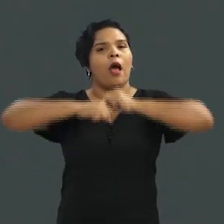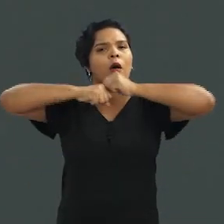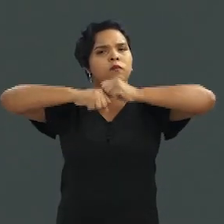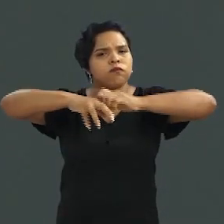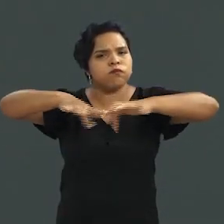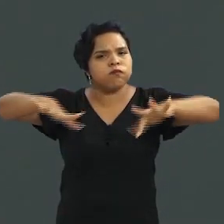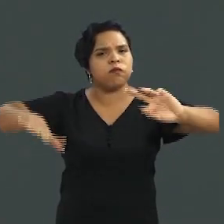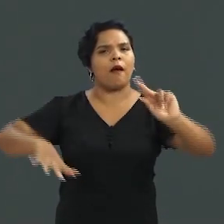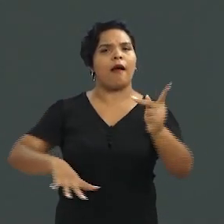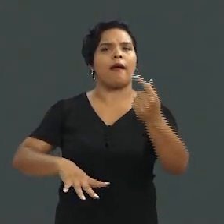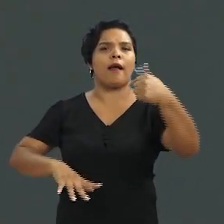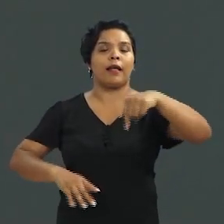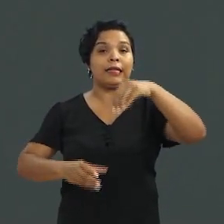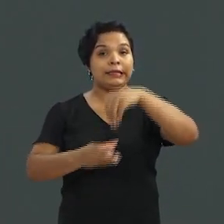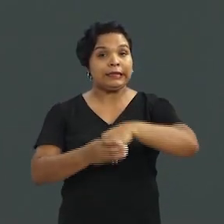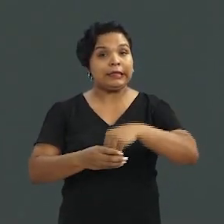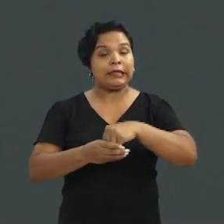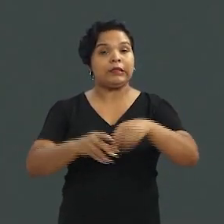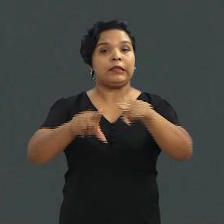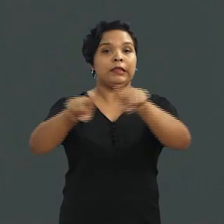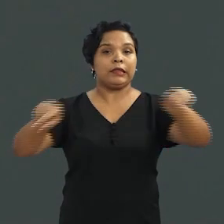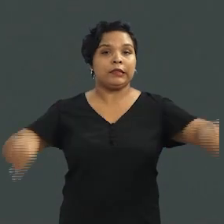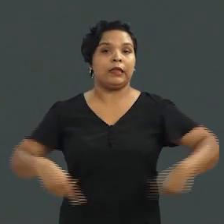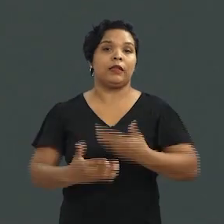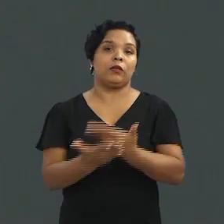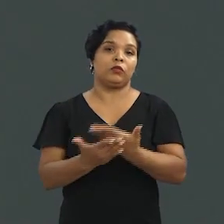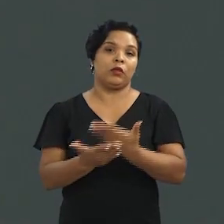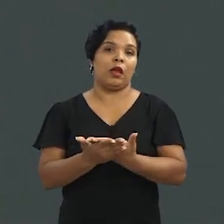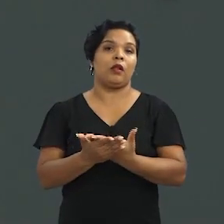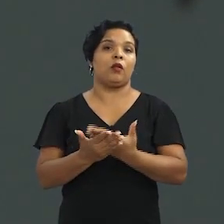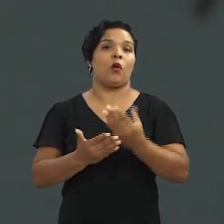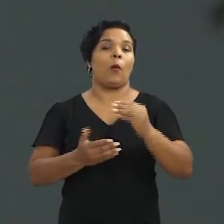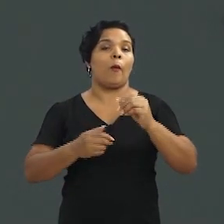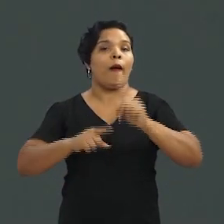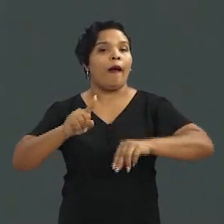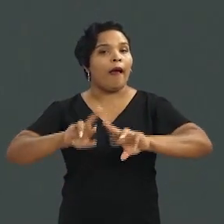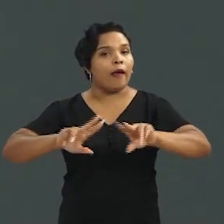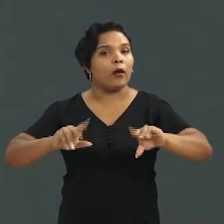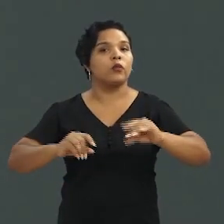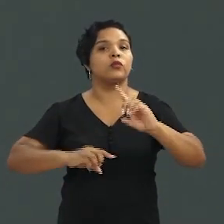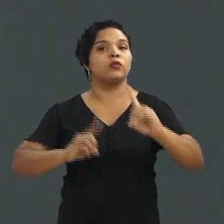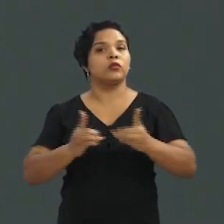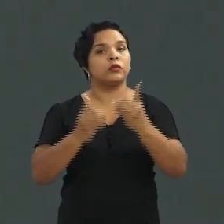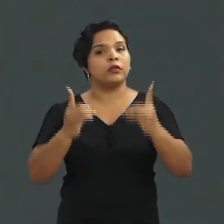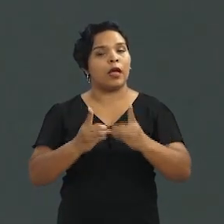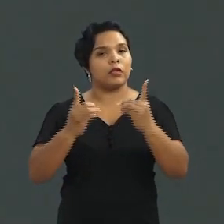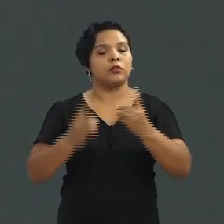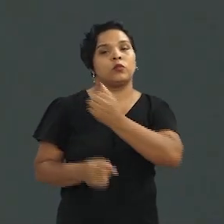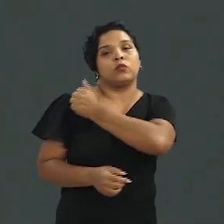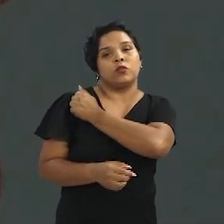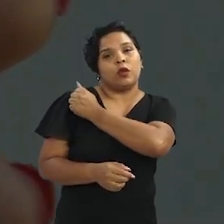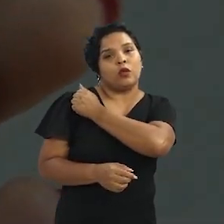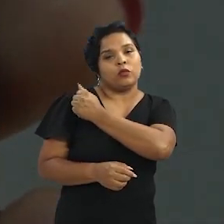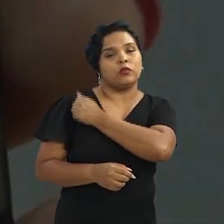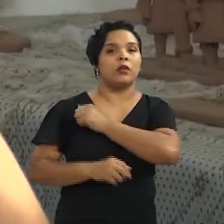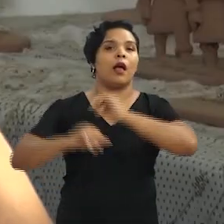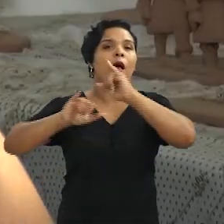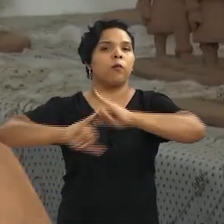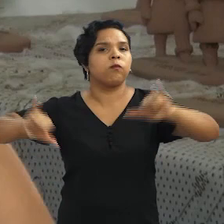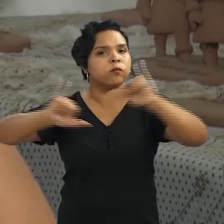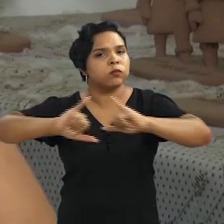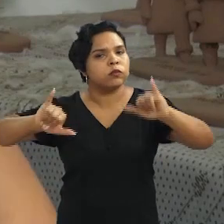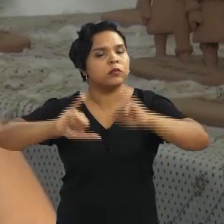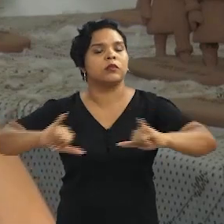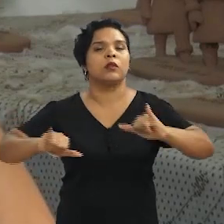desafio é conseguir disseminar a HQ nas salas de aula, como recurso didático para estudantes da educação básica. Para